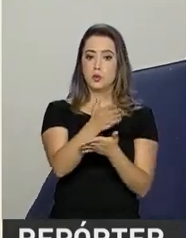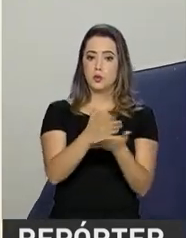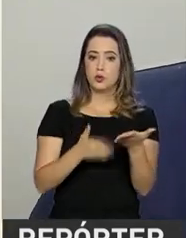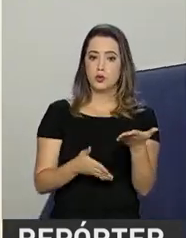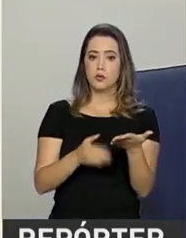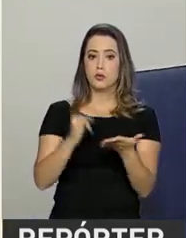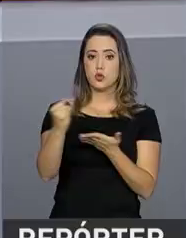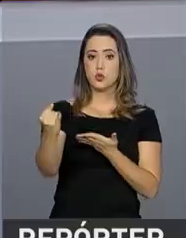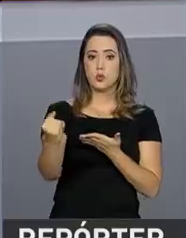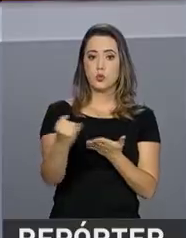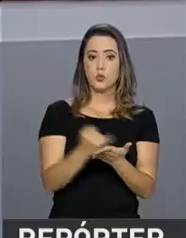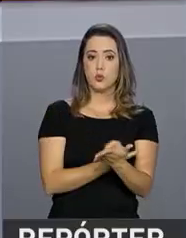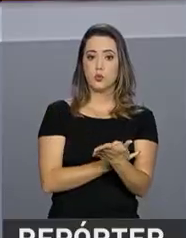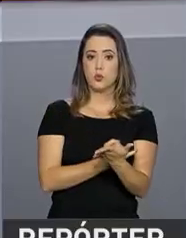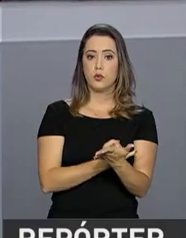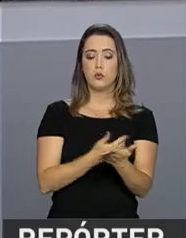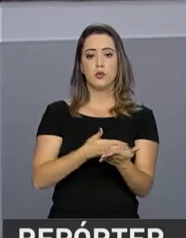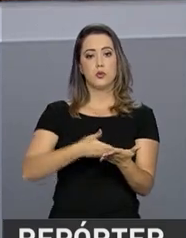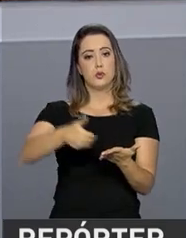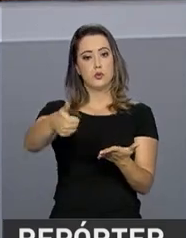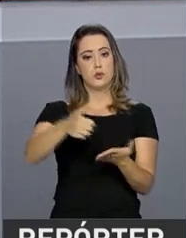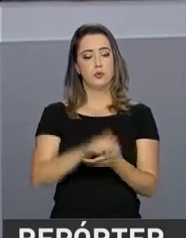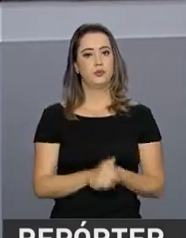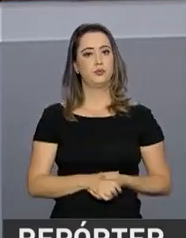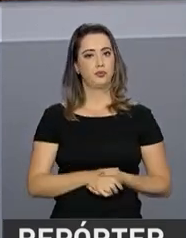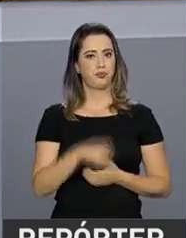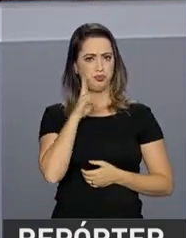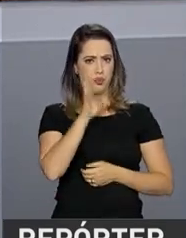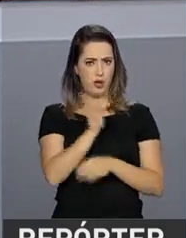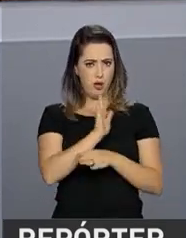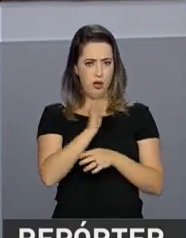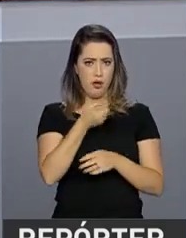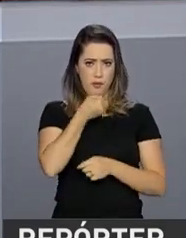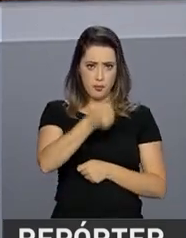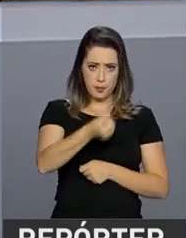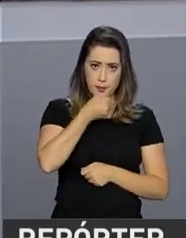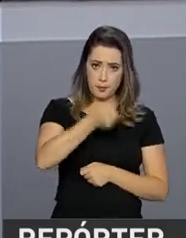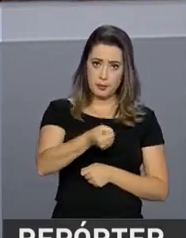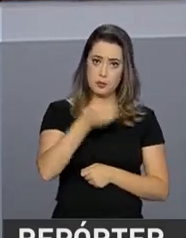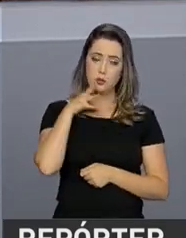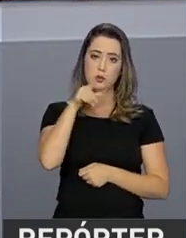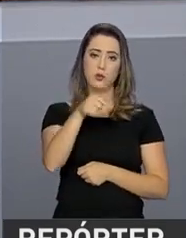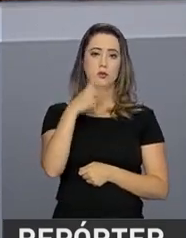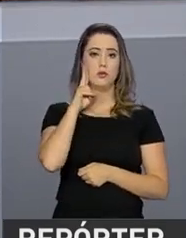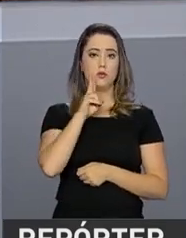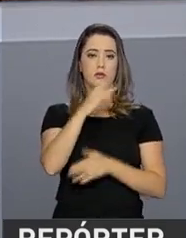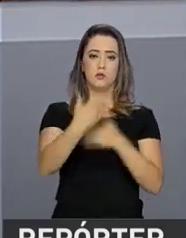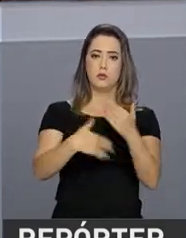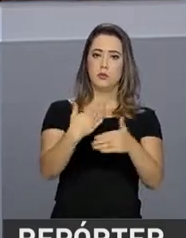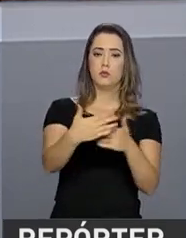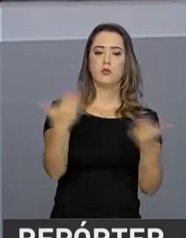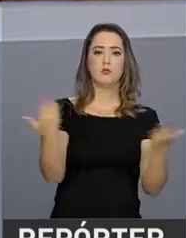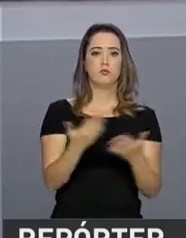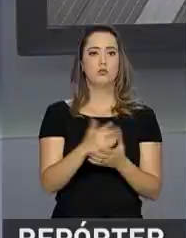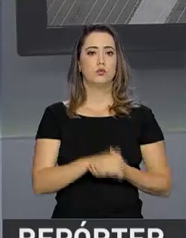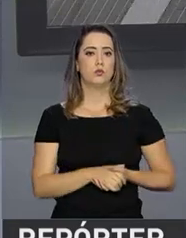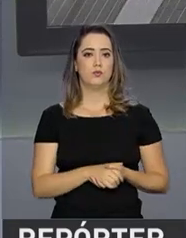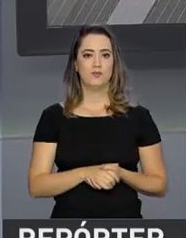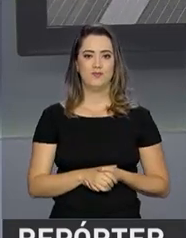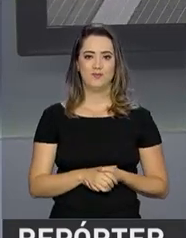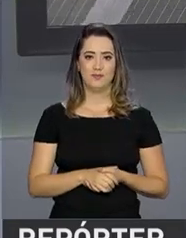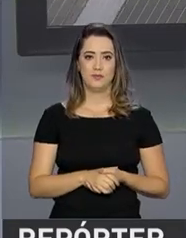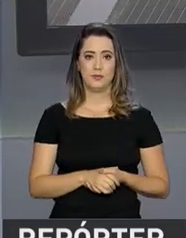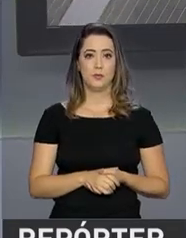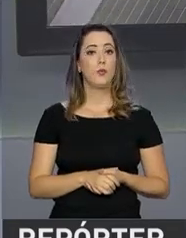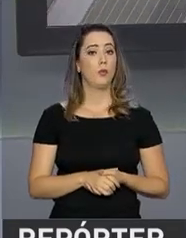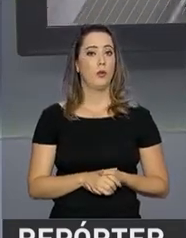do que a atual a entrevista completa com o ministro moreira franco você assiste ao longo da nossa programação em seu